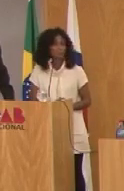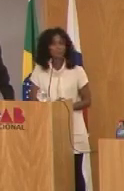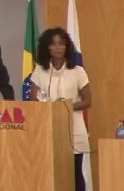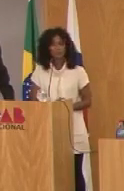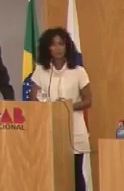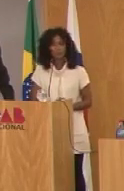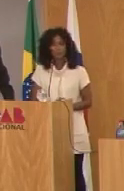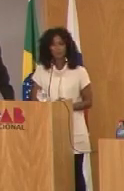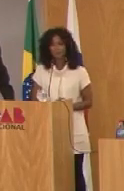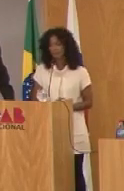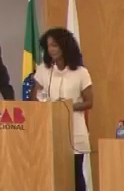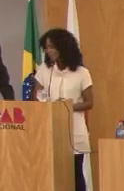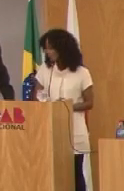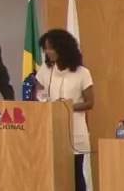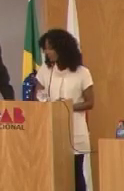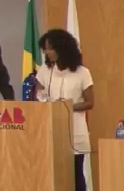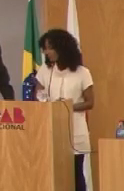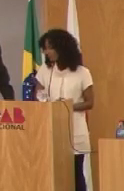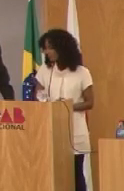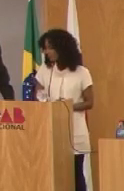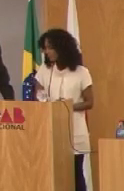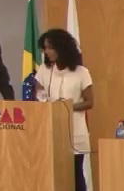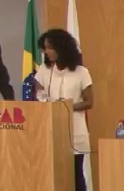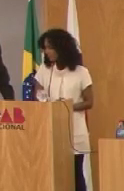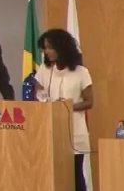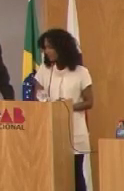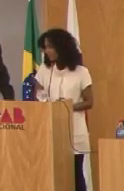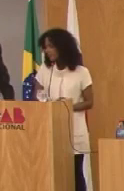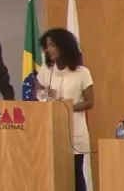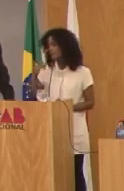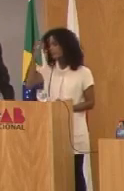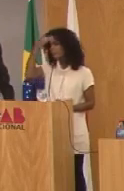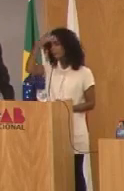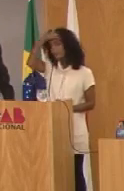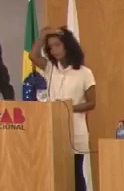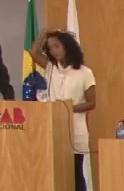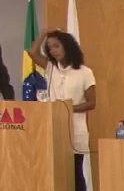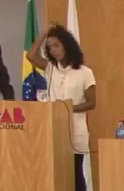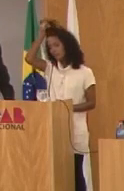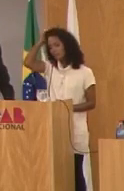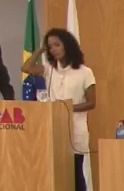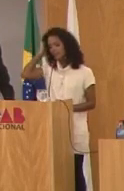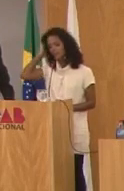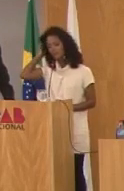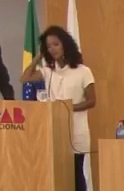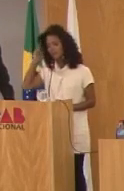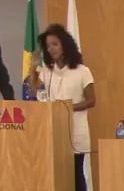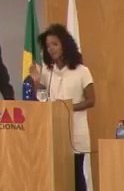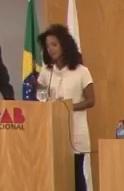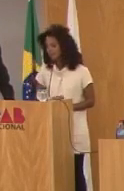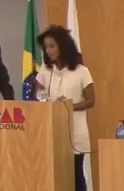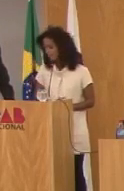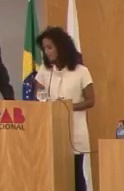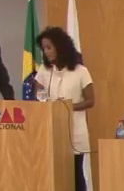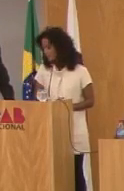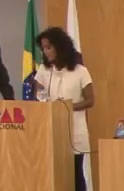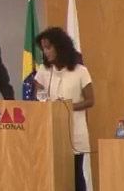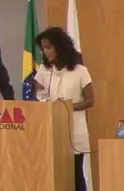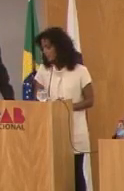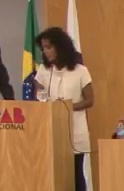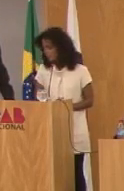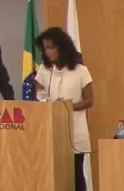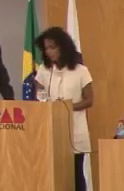dos Direitos Humanos, organismo de Estado que reúne representantes da sociedade civil e dos